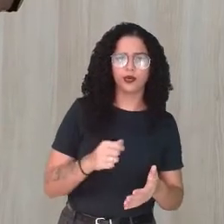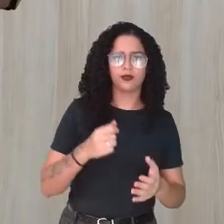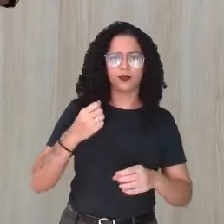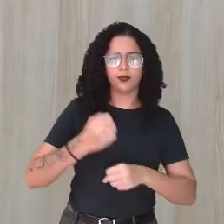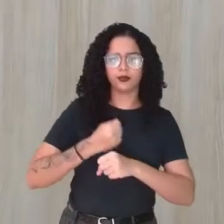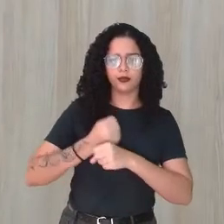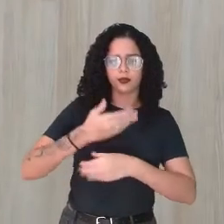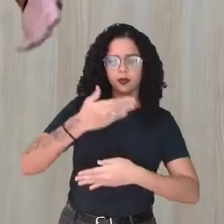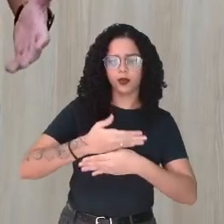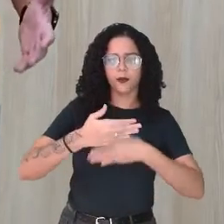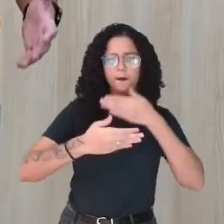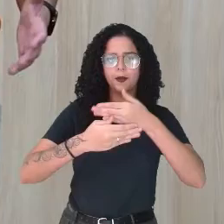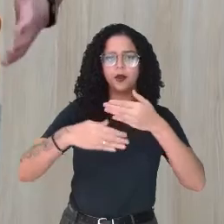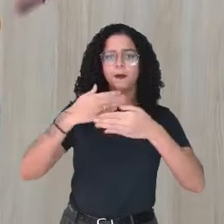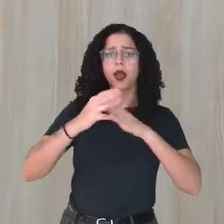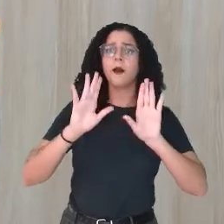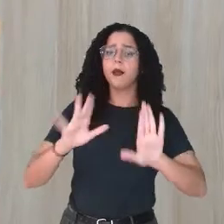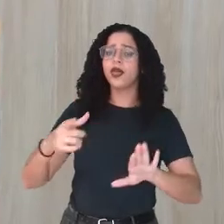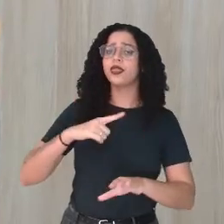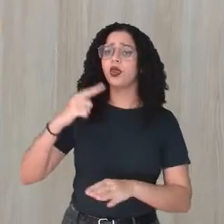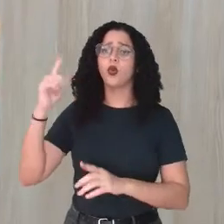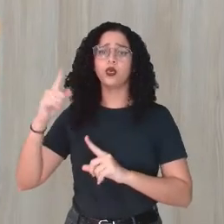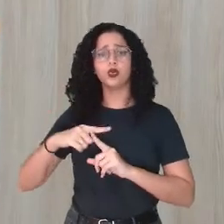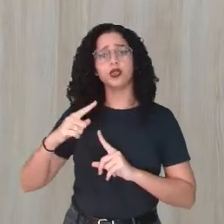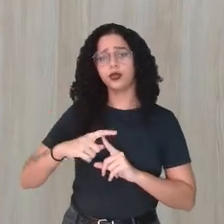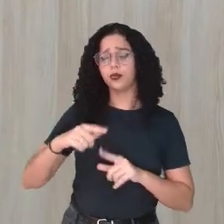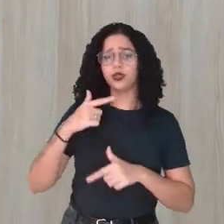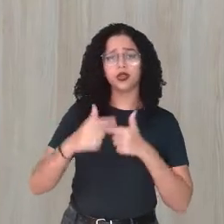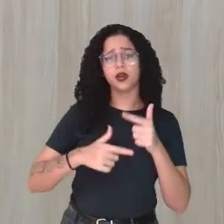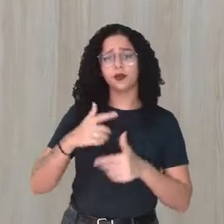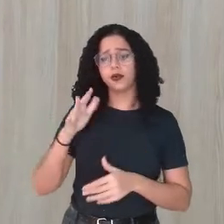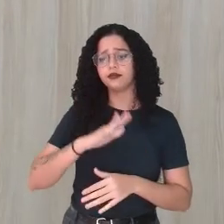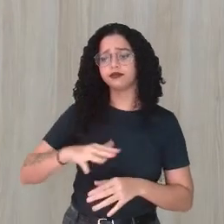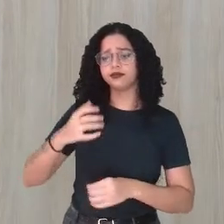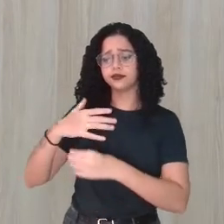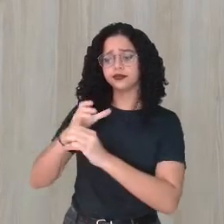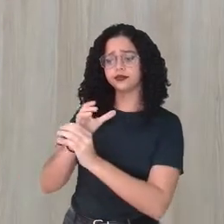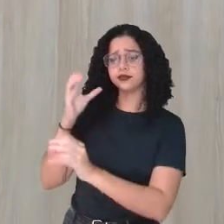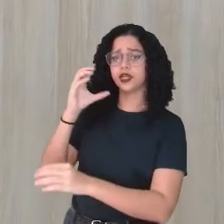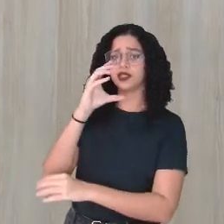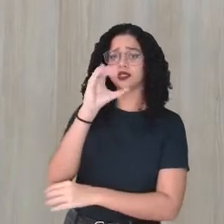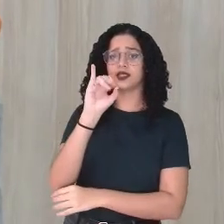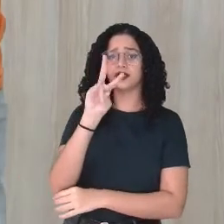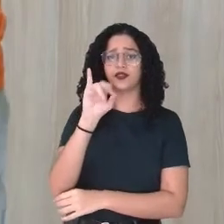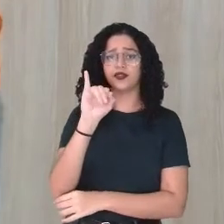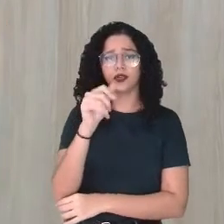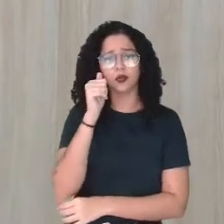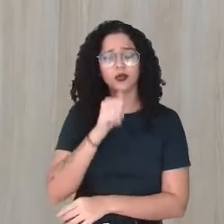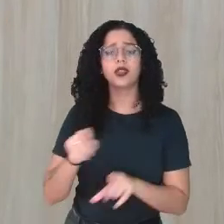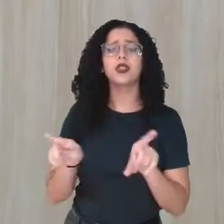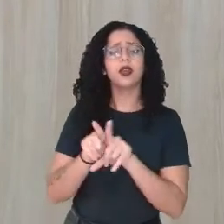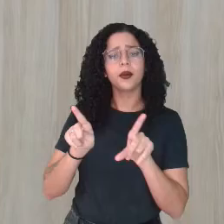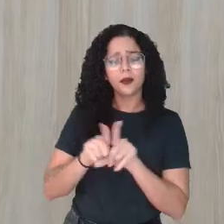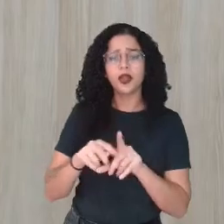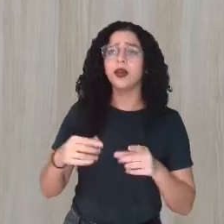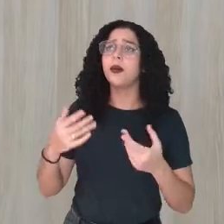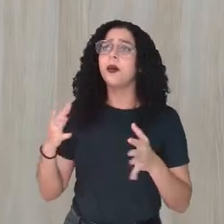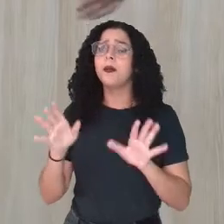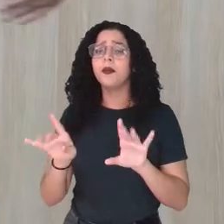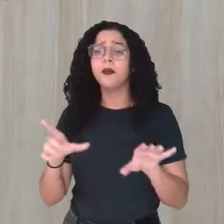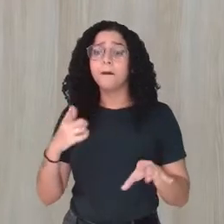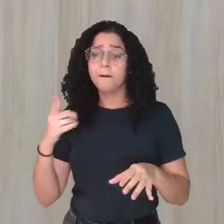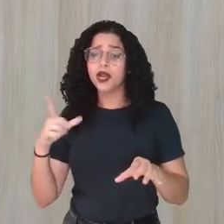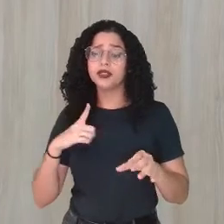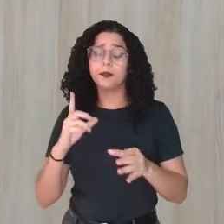trabalho na construção civil que a mulher pode facilmente, tranquilamente exercer sua função. E tem muitas delas que bate concreto,